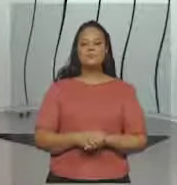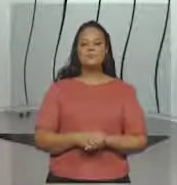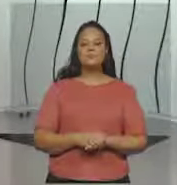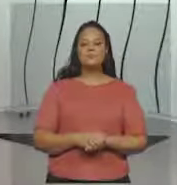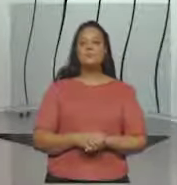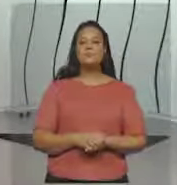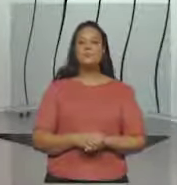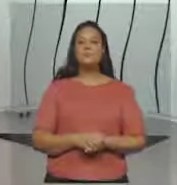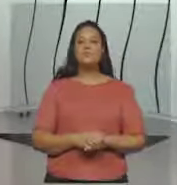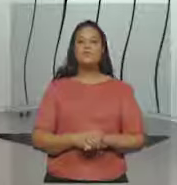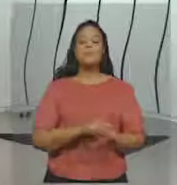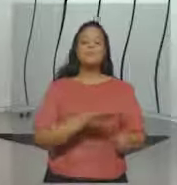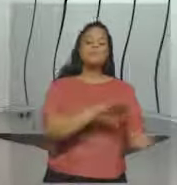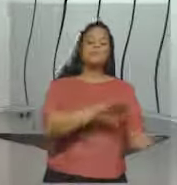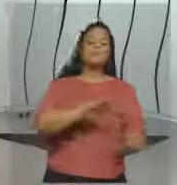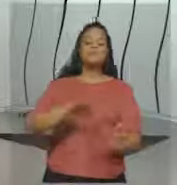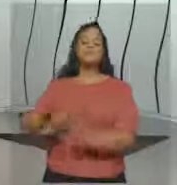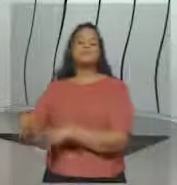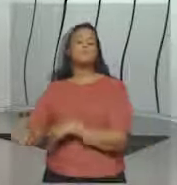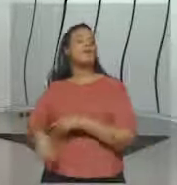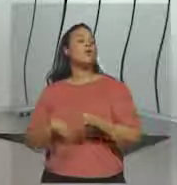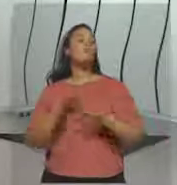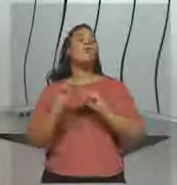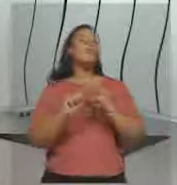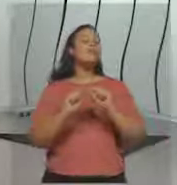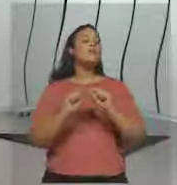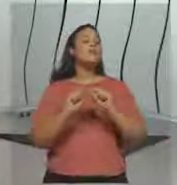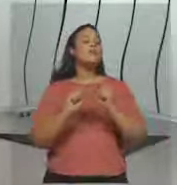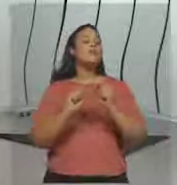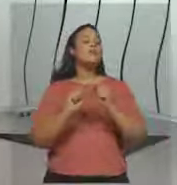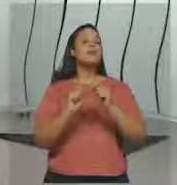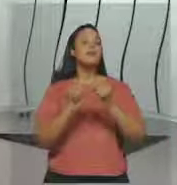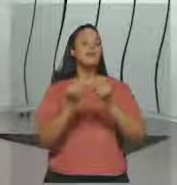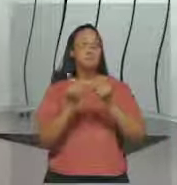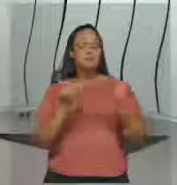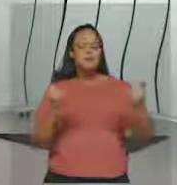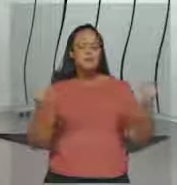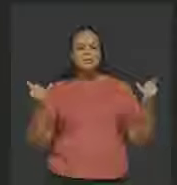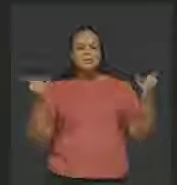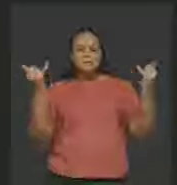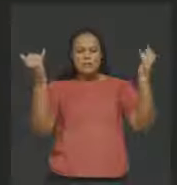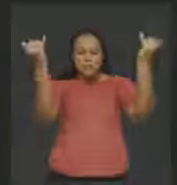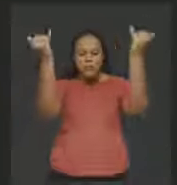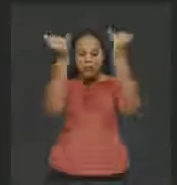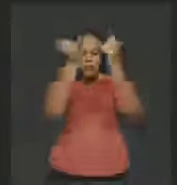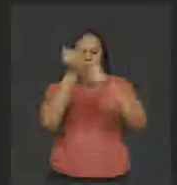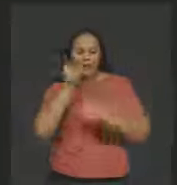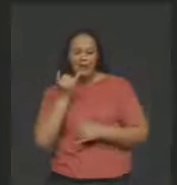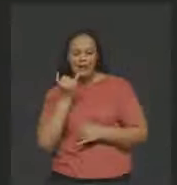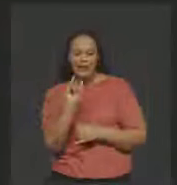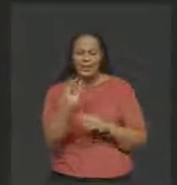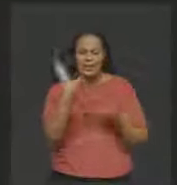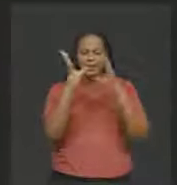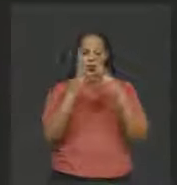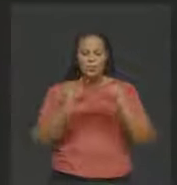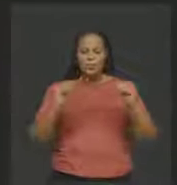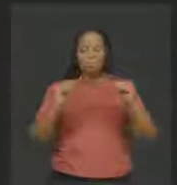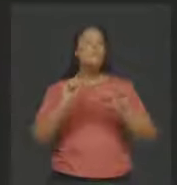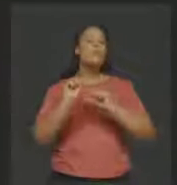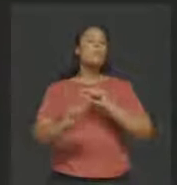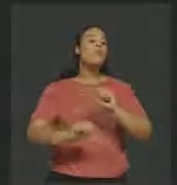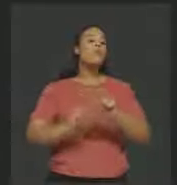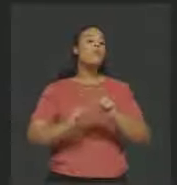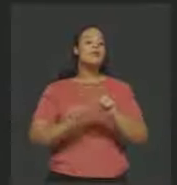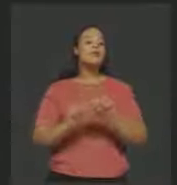Bom, o que seriam os circuitos elétricos? De uma maneira bem resumida, seria um conjunto de